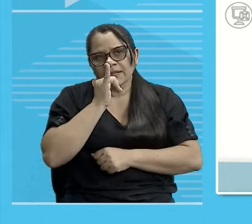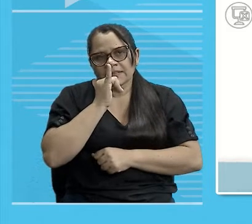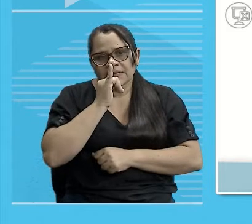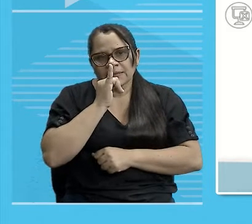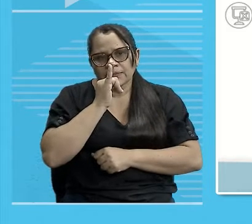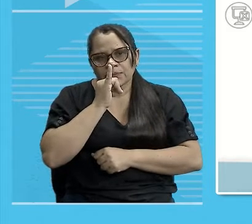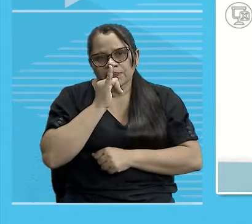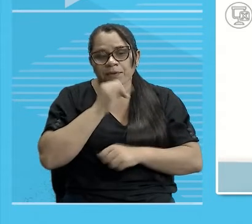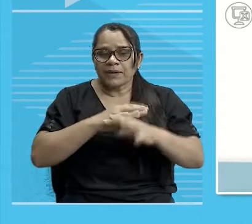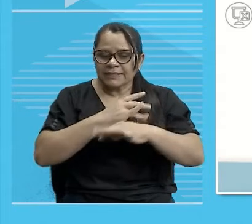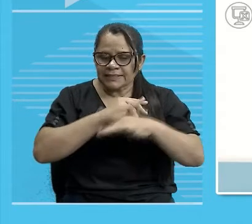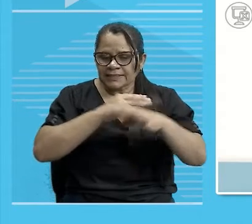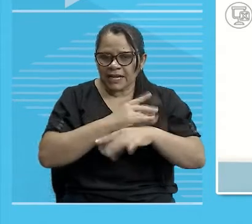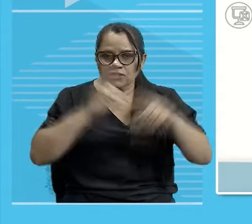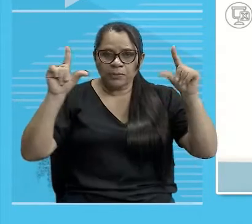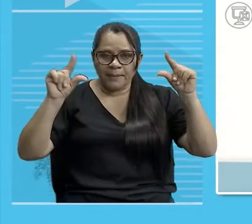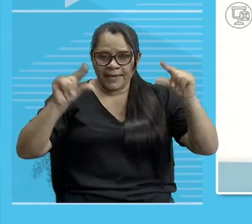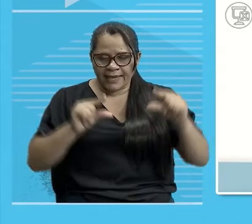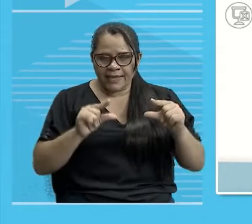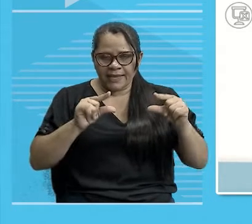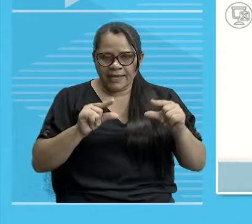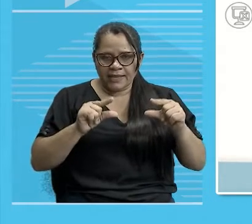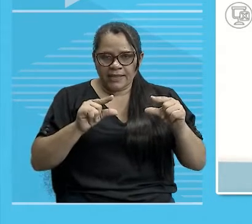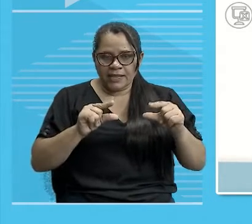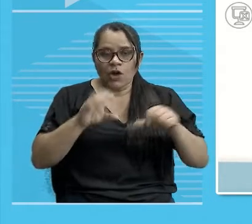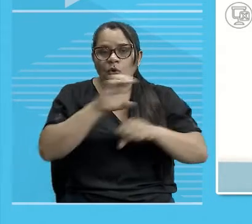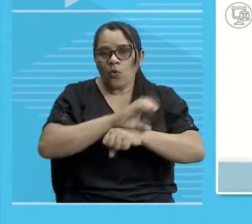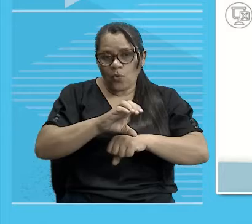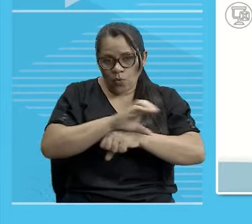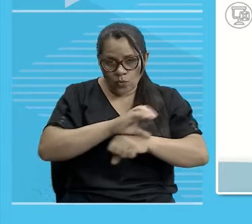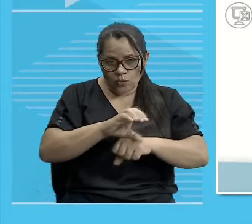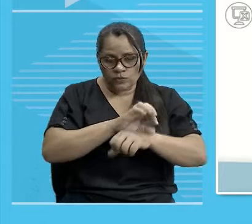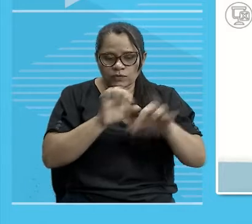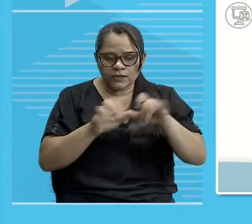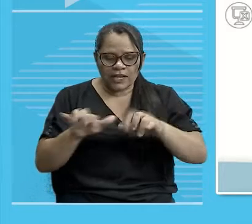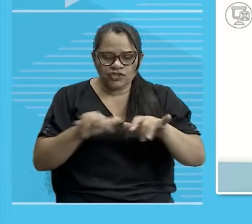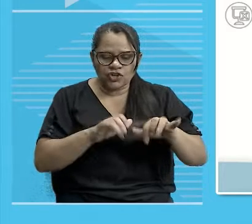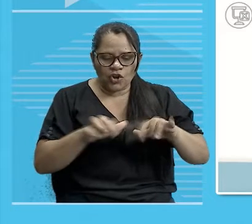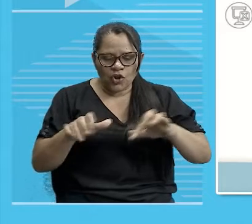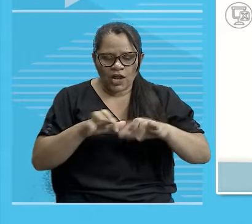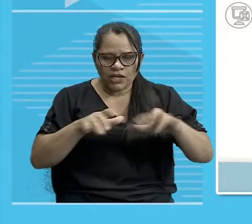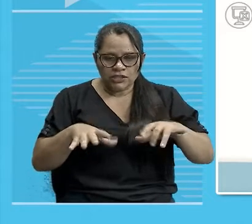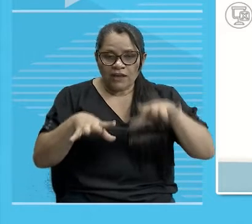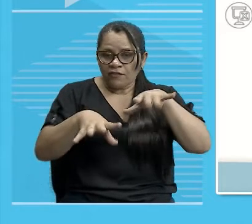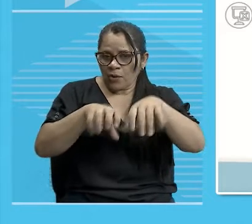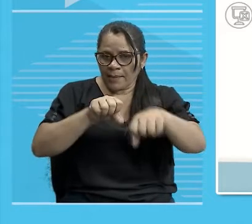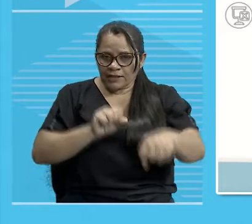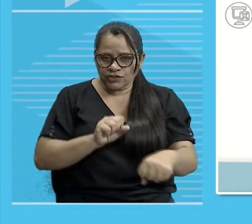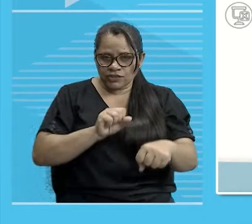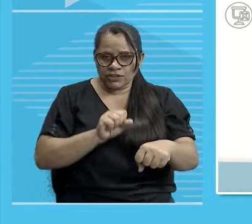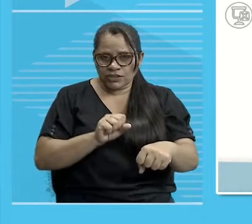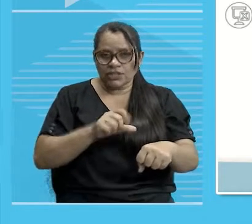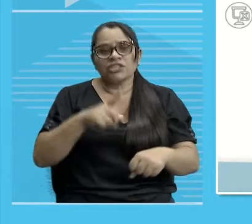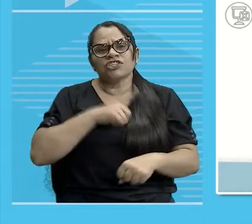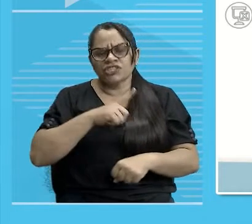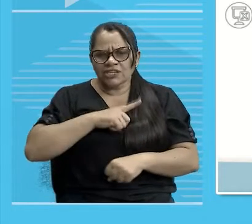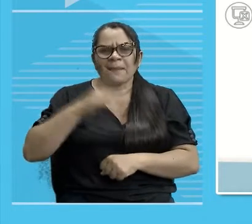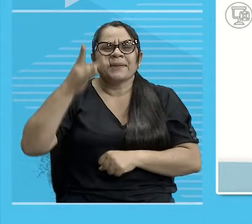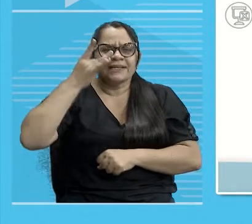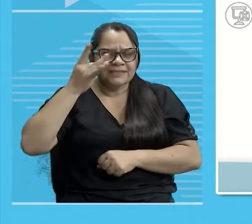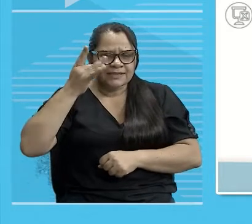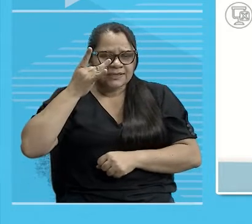pequenas e médias o curso de datilografia a formatura tinha a presença do prefeito